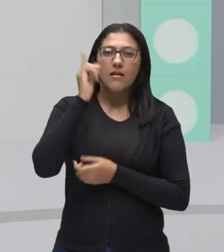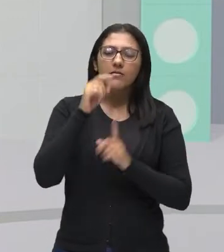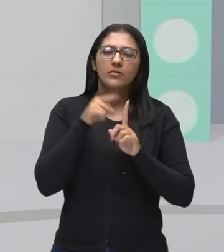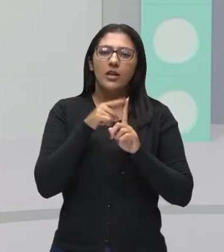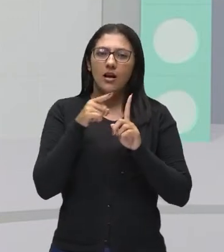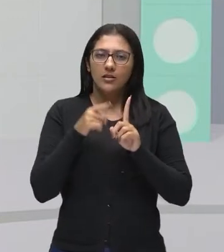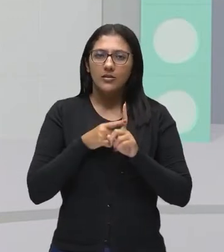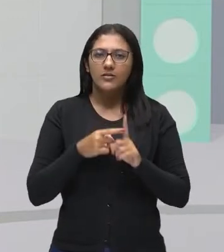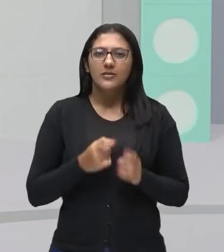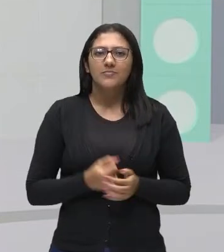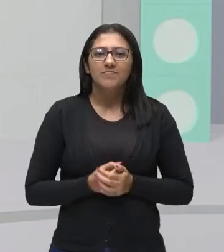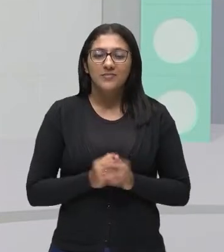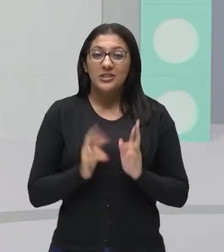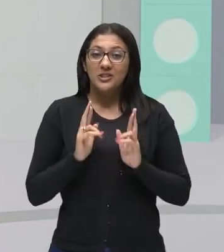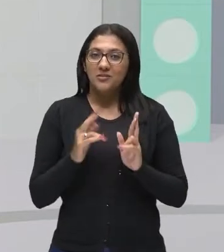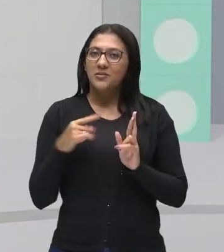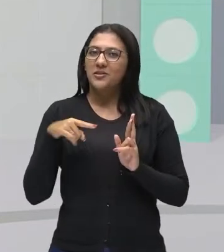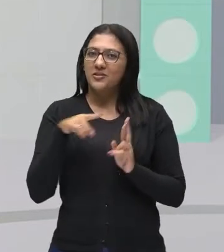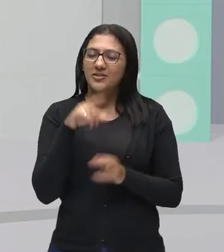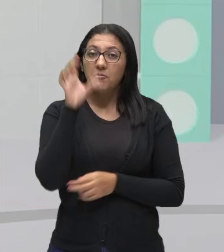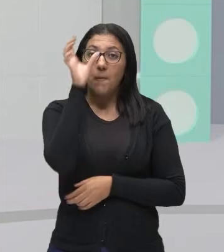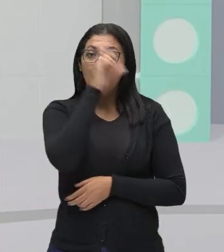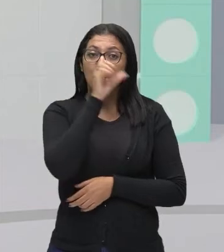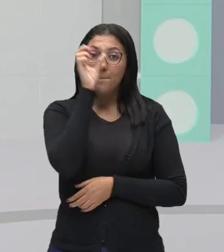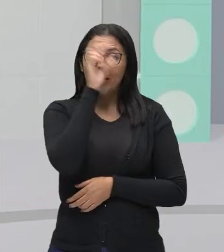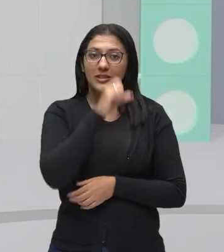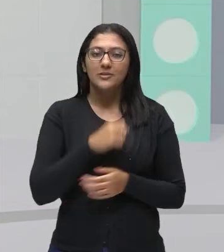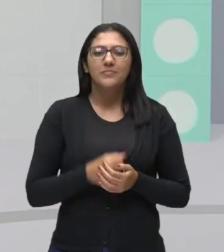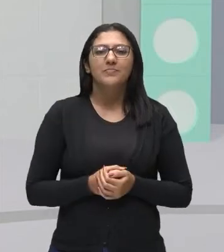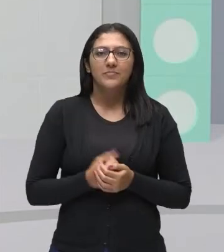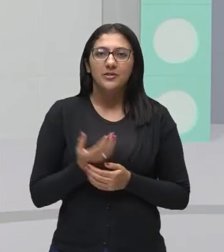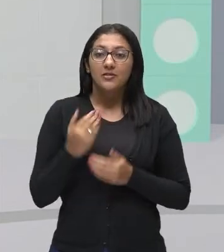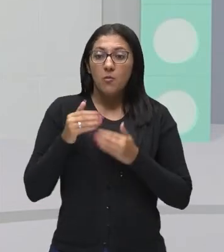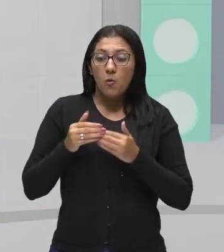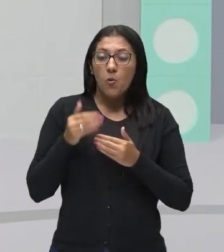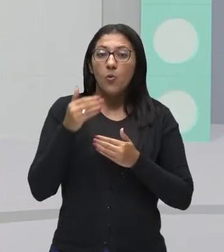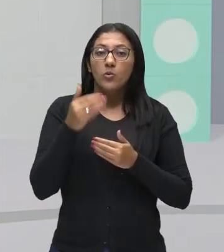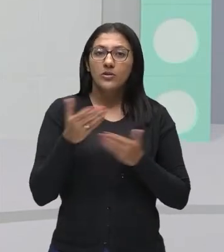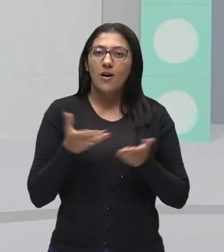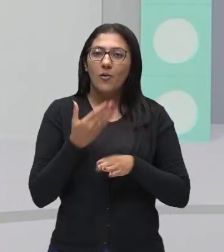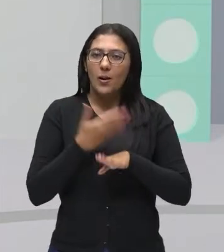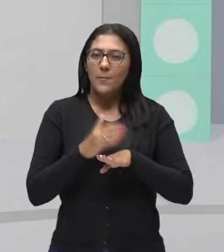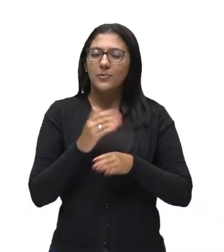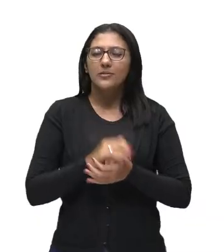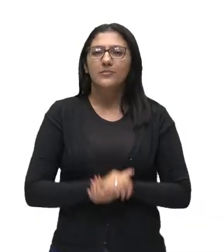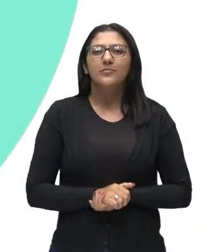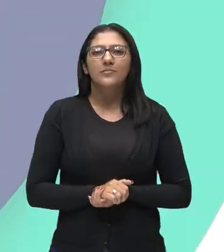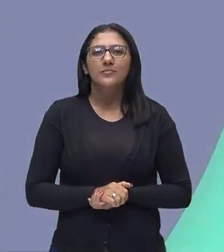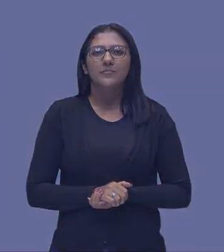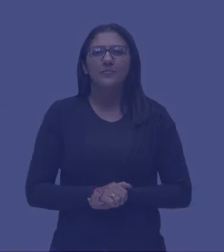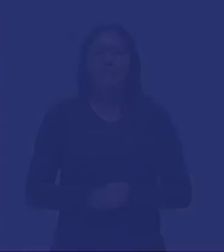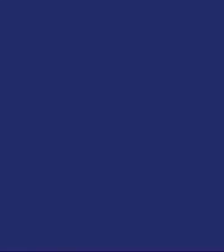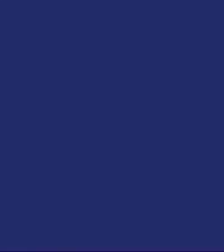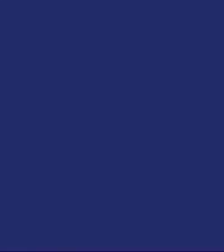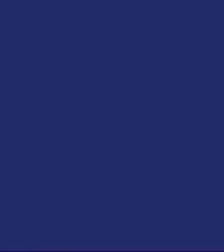contraceptivos. Gente, eu espero que vocês tenham aprendido bastante. Vamos continuar aprendendo no nosso Aplicando.